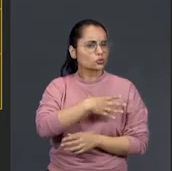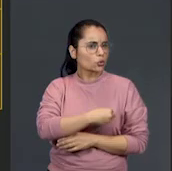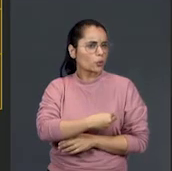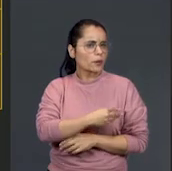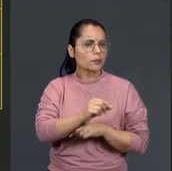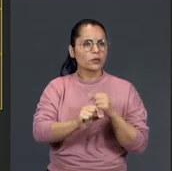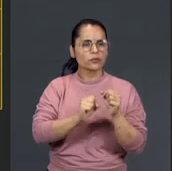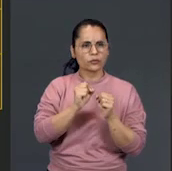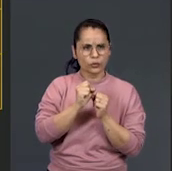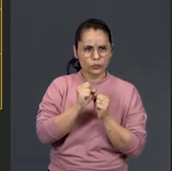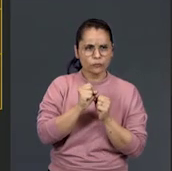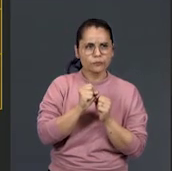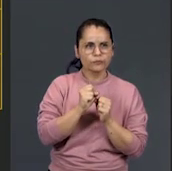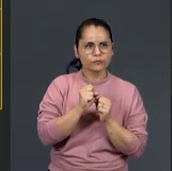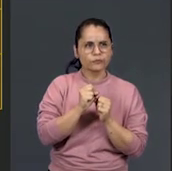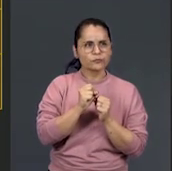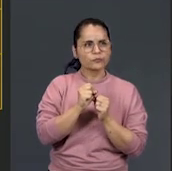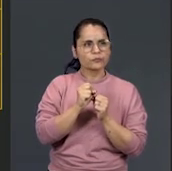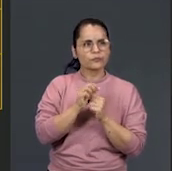tá?